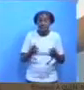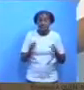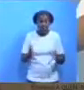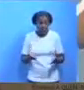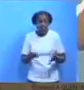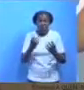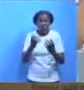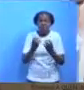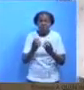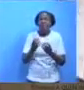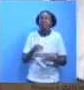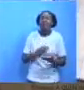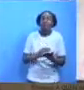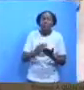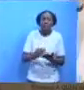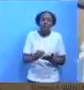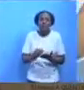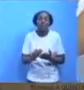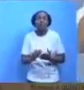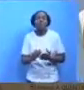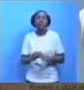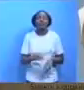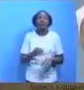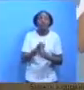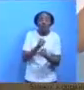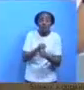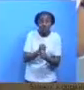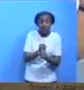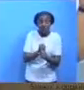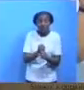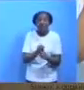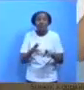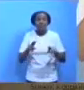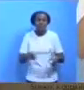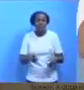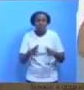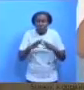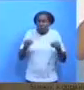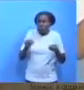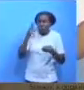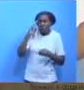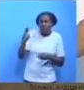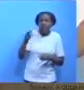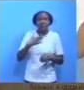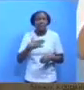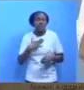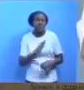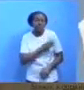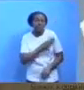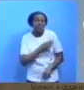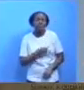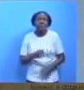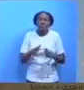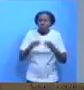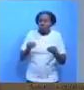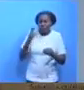eu já estou acumulando no meu coração meu coração tá ferido senhor cura o meu coração senhor ele está ferido ele está ferido por